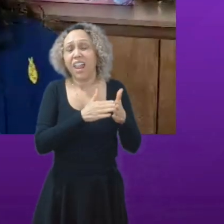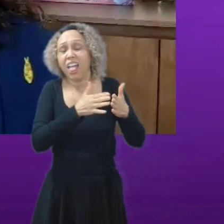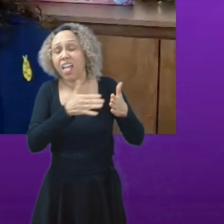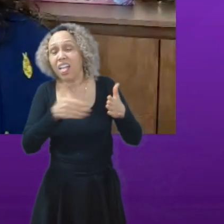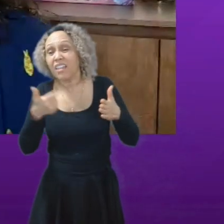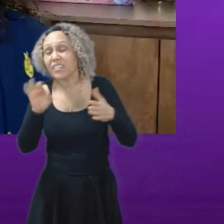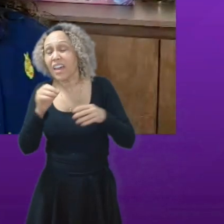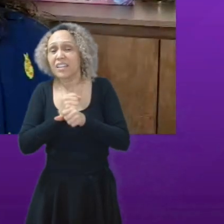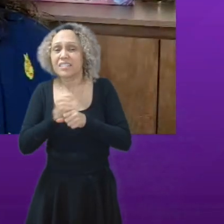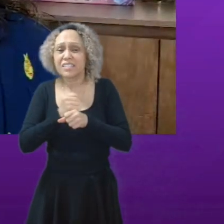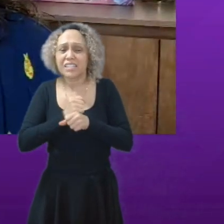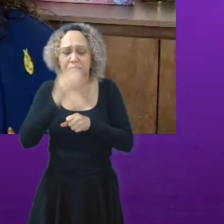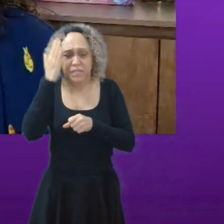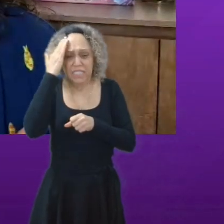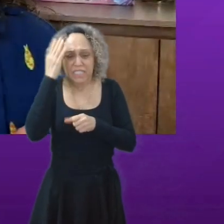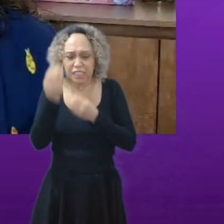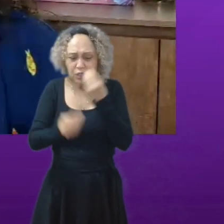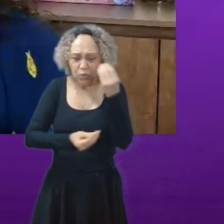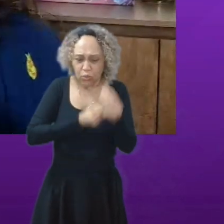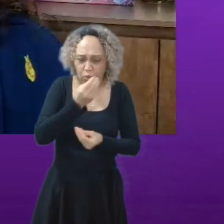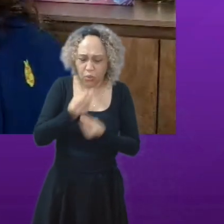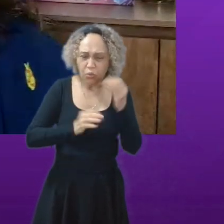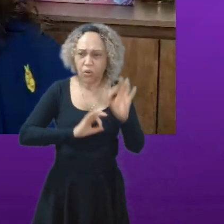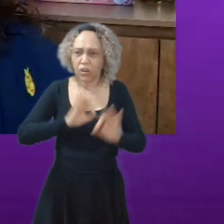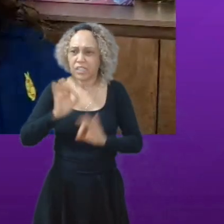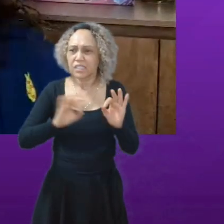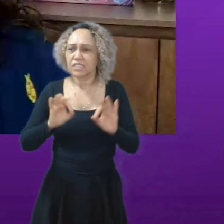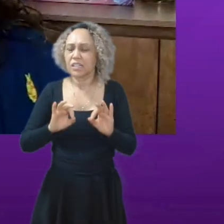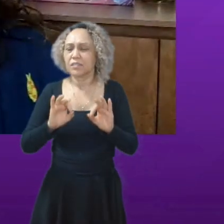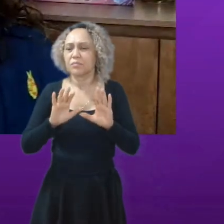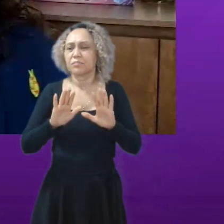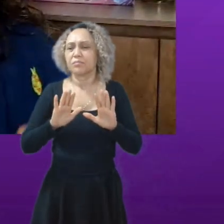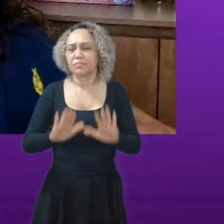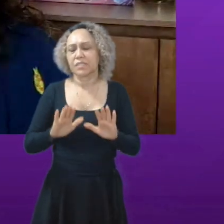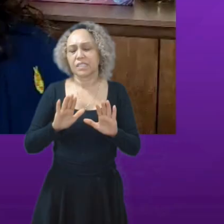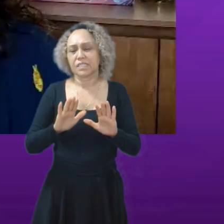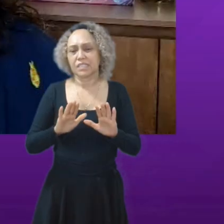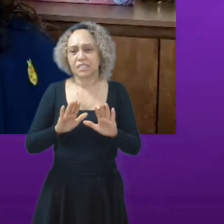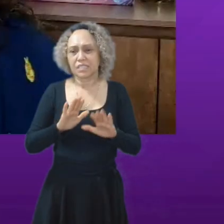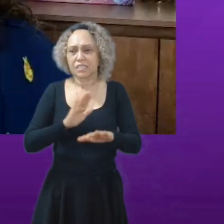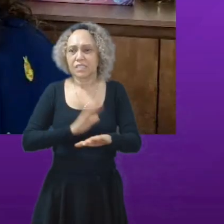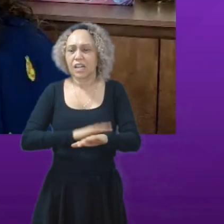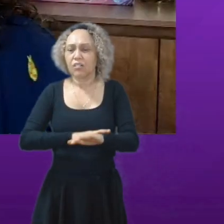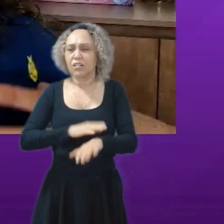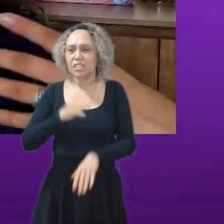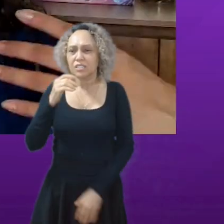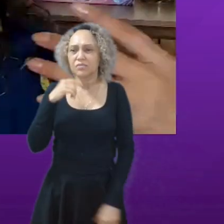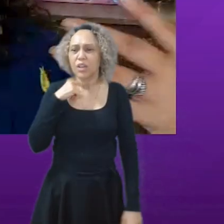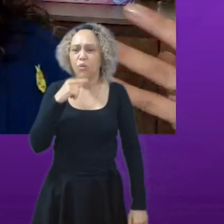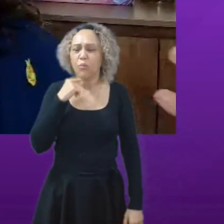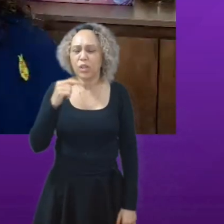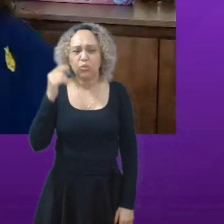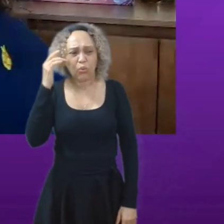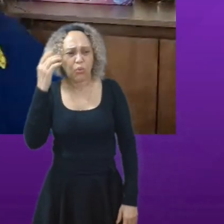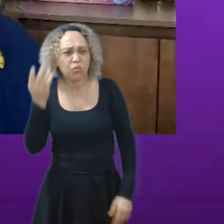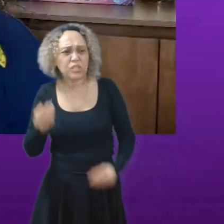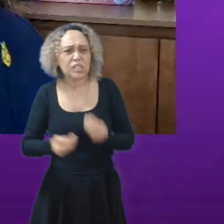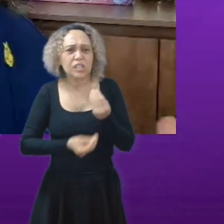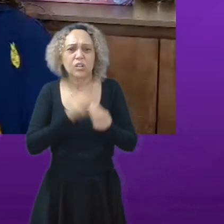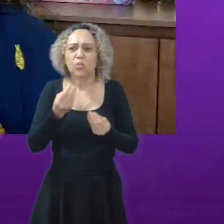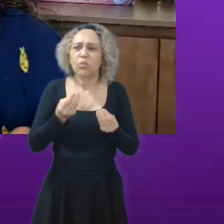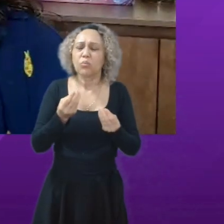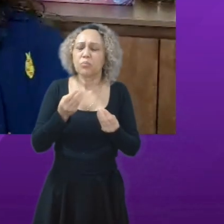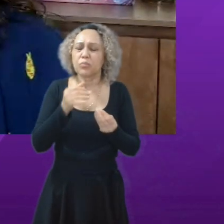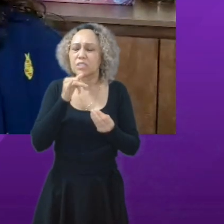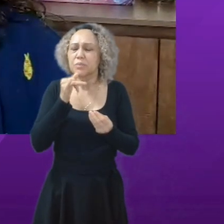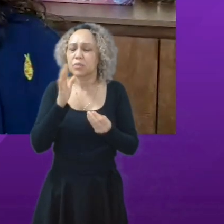e organizar esse saber, mas na hora que tiver uma dúvida sobre uma matéria, ou sobre como vai votar, ou como vai